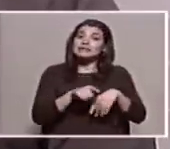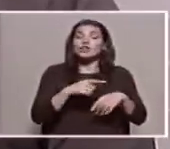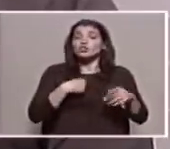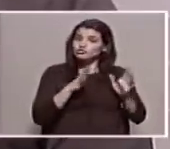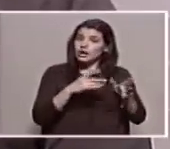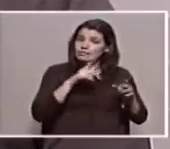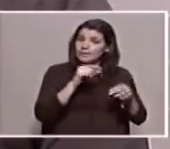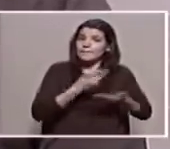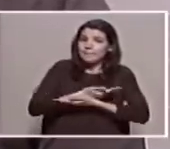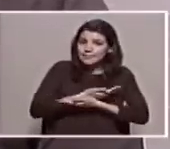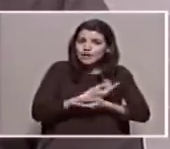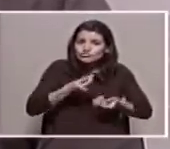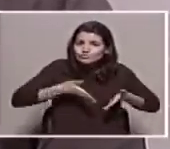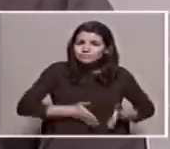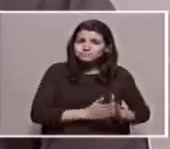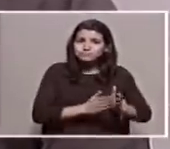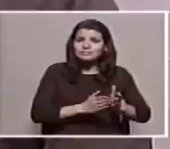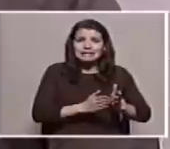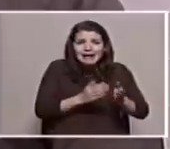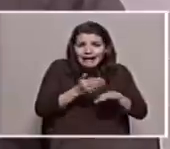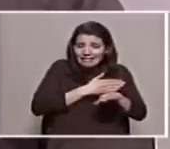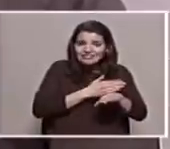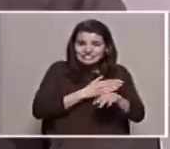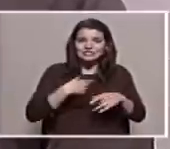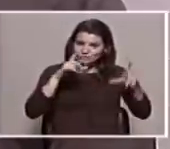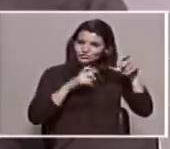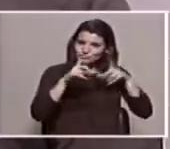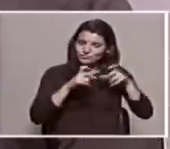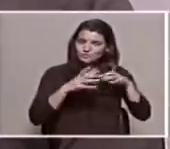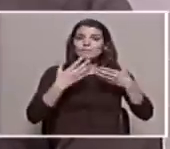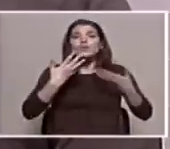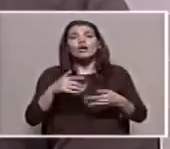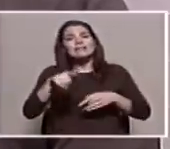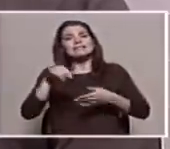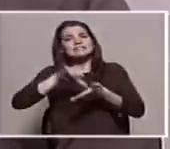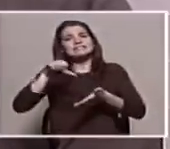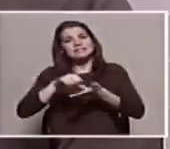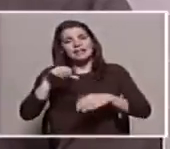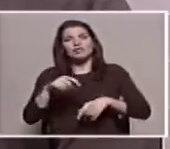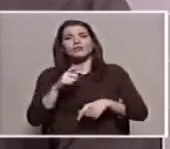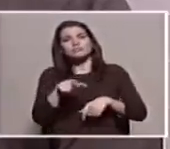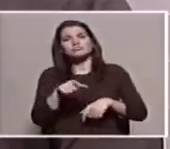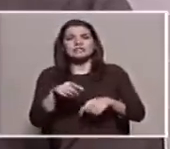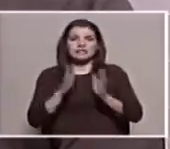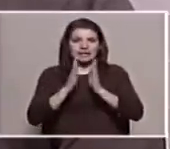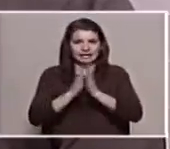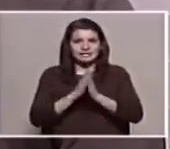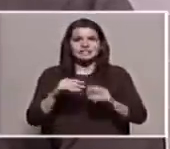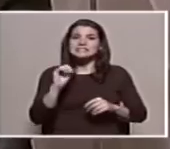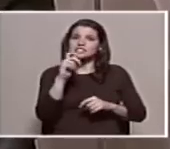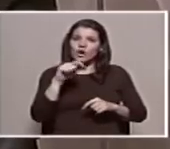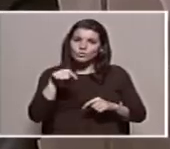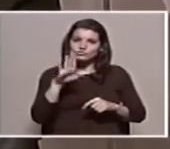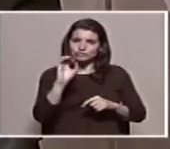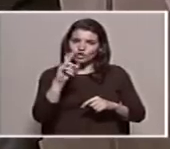já futura Fei Livres com bebés prematuros e na altura neste centro o centro Paroquial social são São Jorge de Arroios